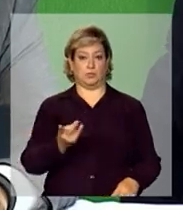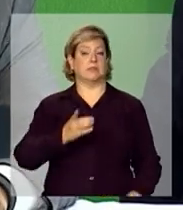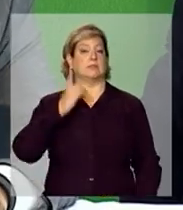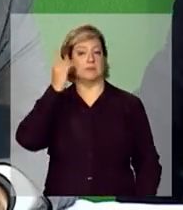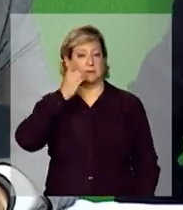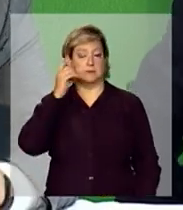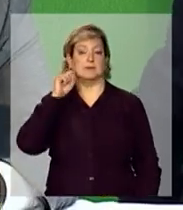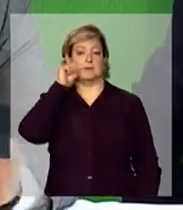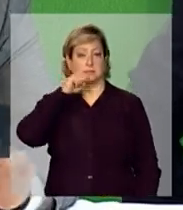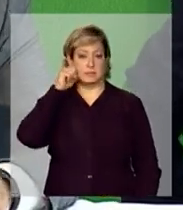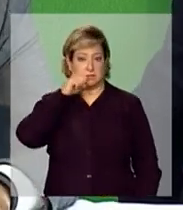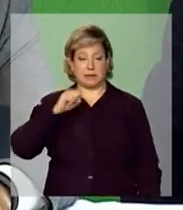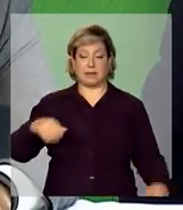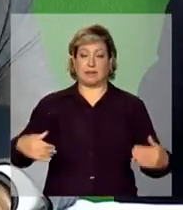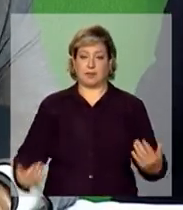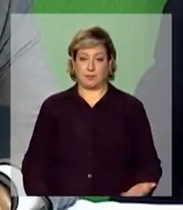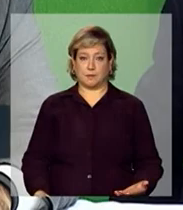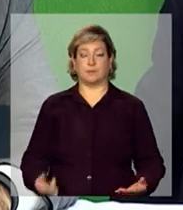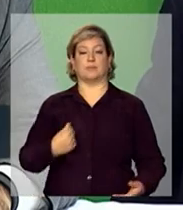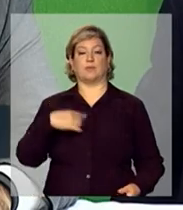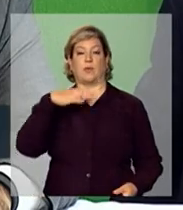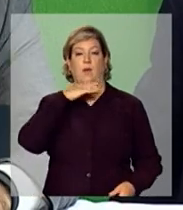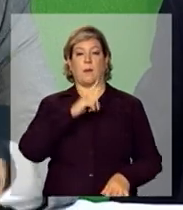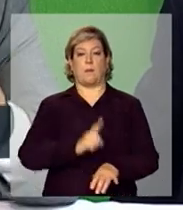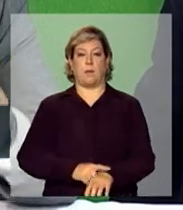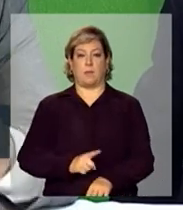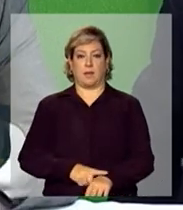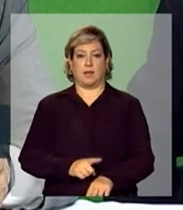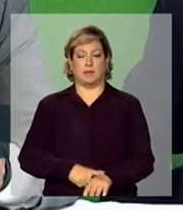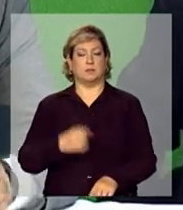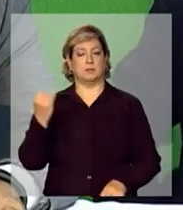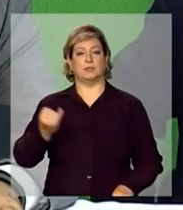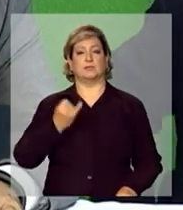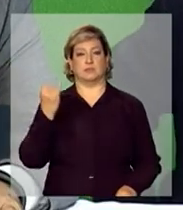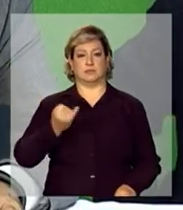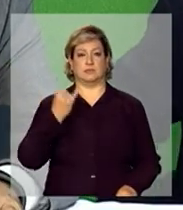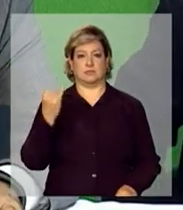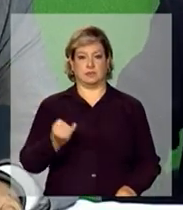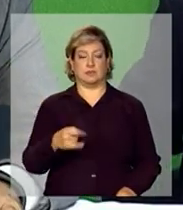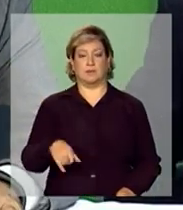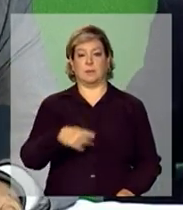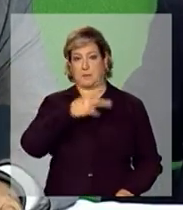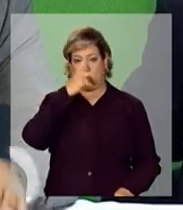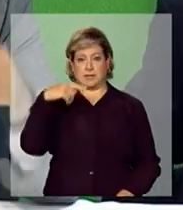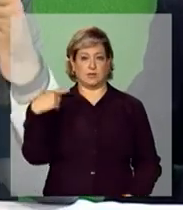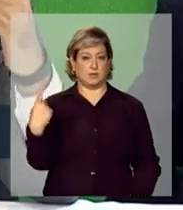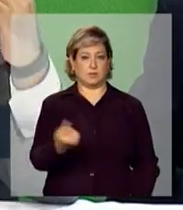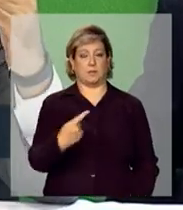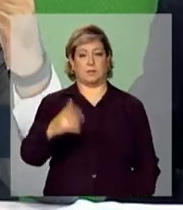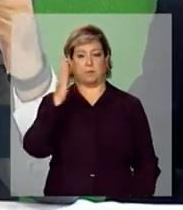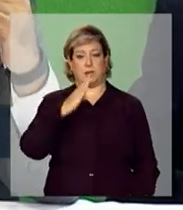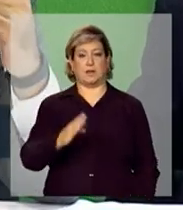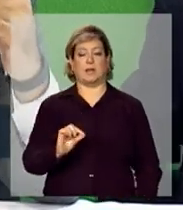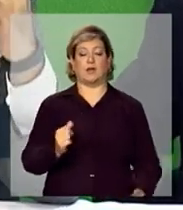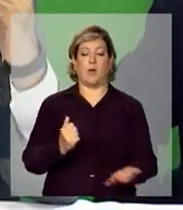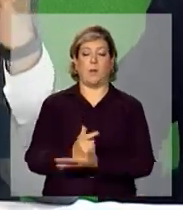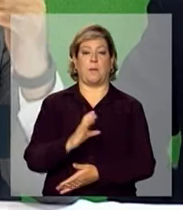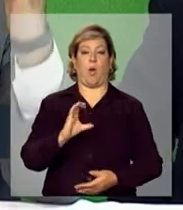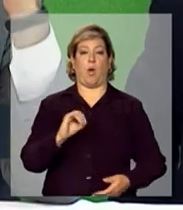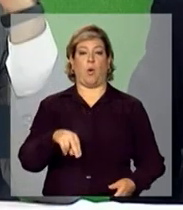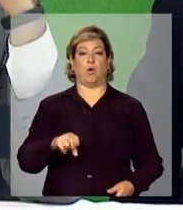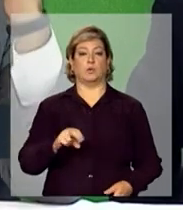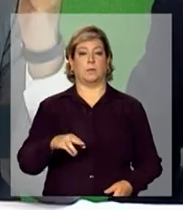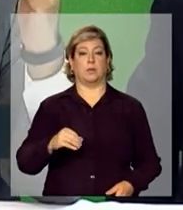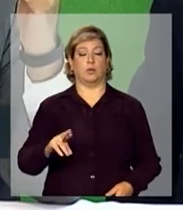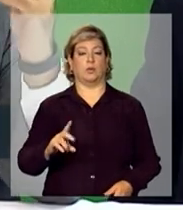Renan Calheiros então Portanto acho que um momento importante para o consumidor brasileiro o Brasil hoje com esse plano entra